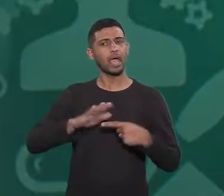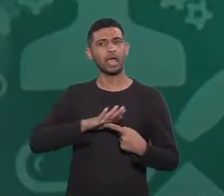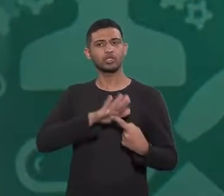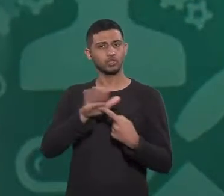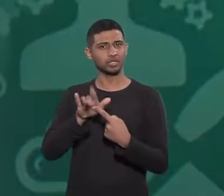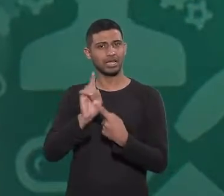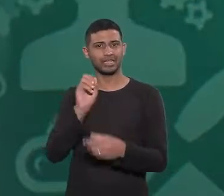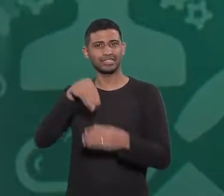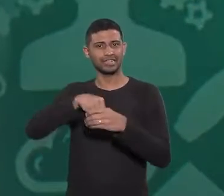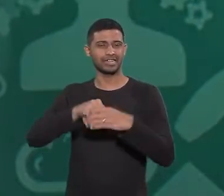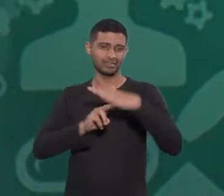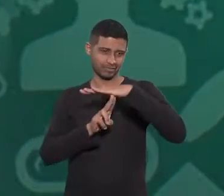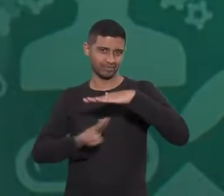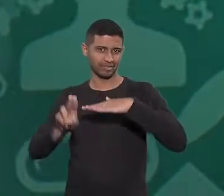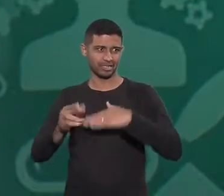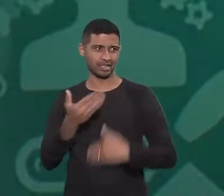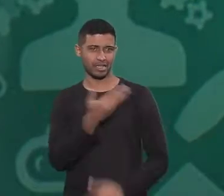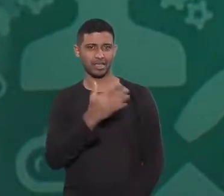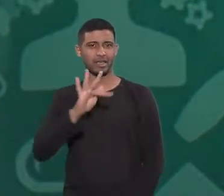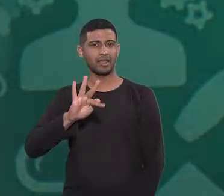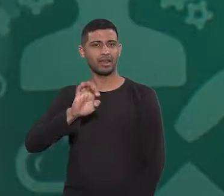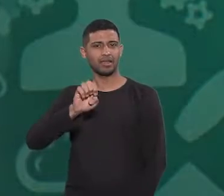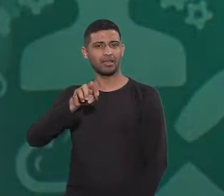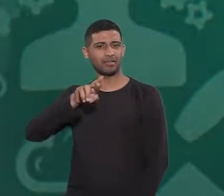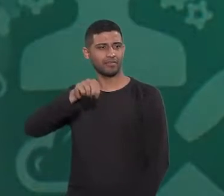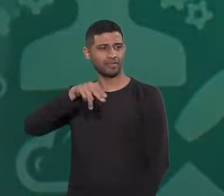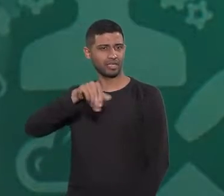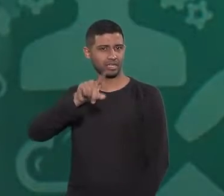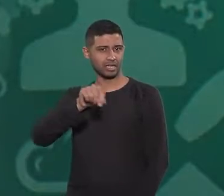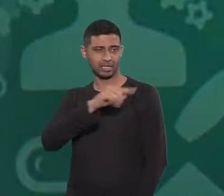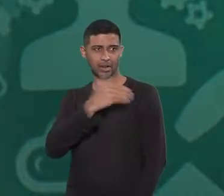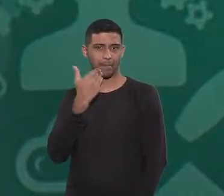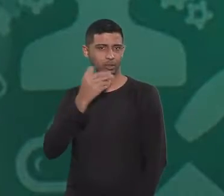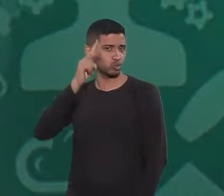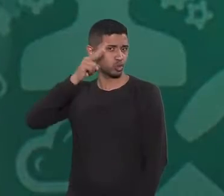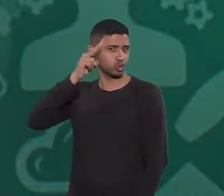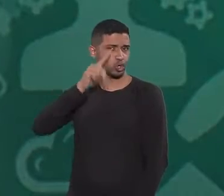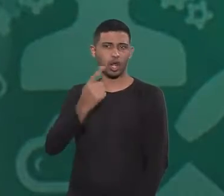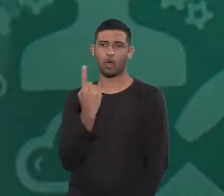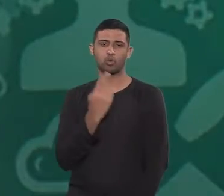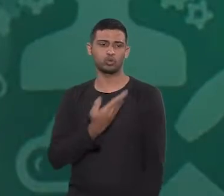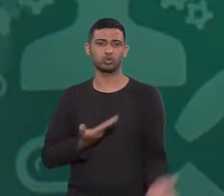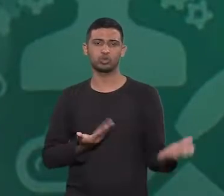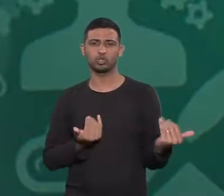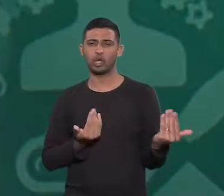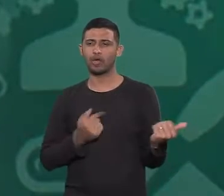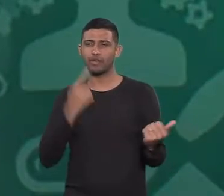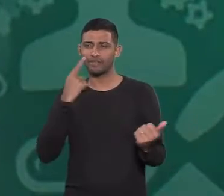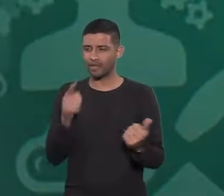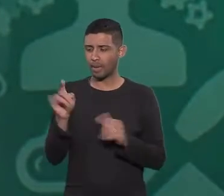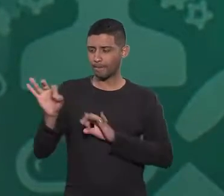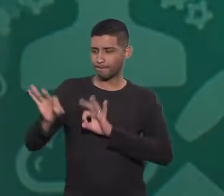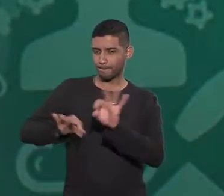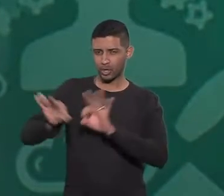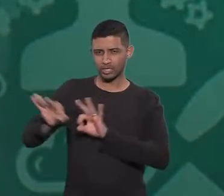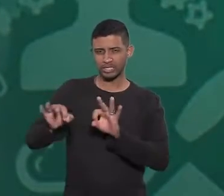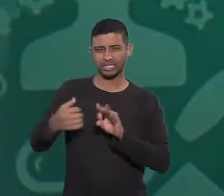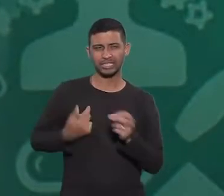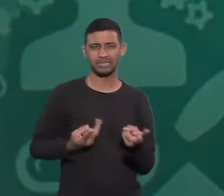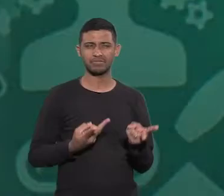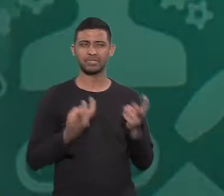pode ser o espaço da universidade. Acho que a Fernanda já traz um relato de um jovem, inclusive, que ao passar pelo processo